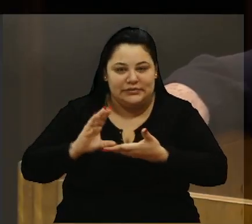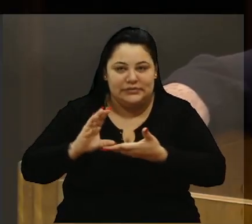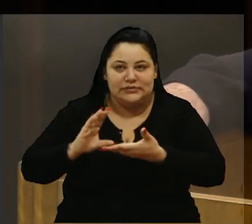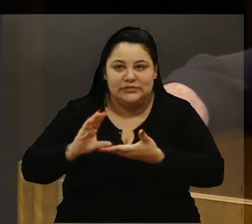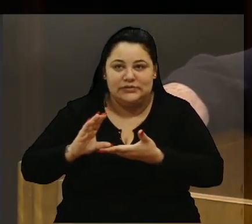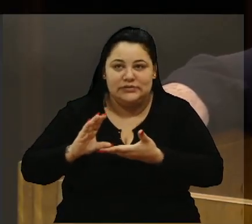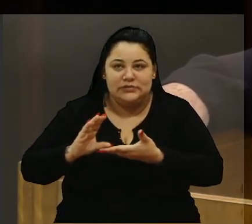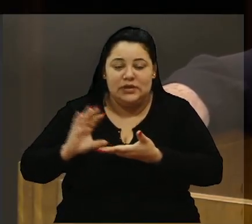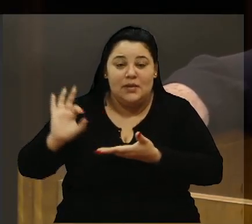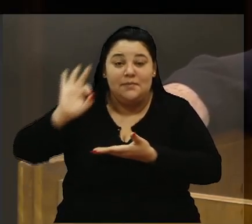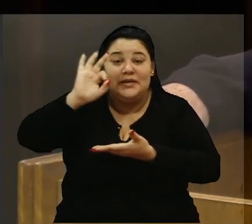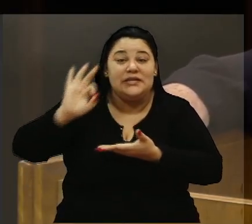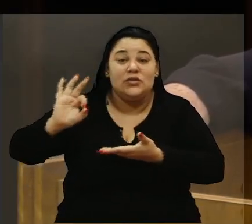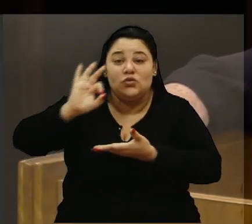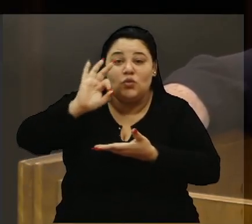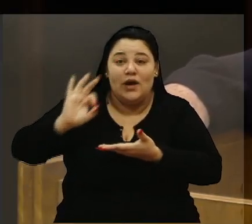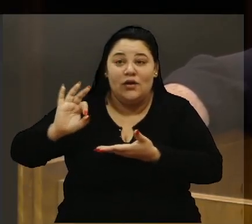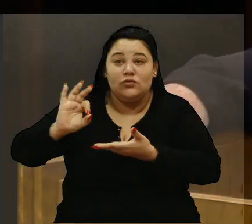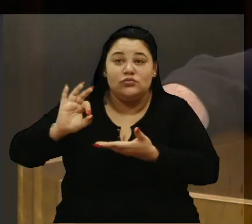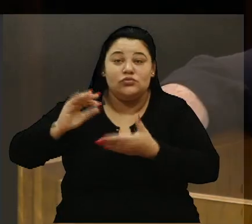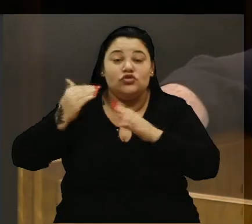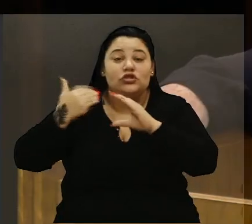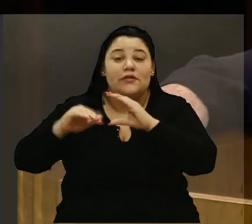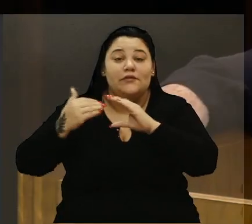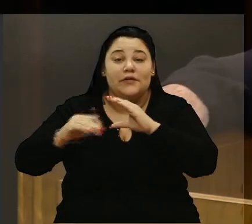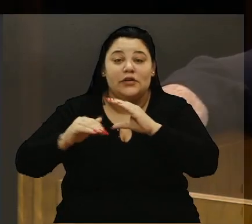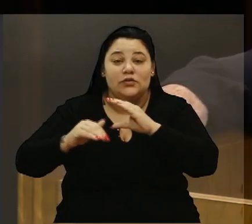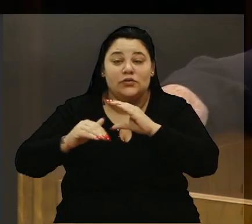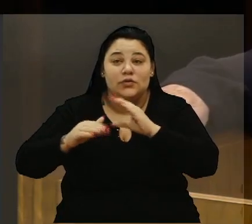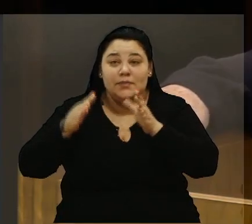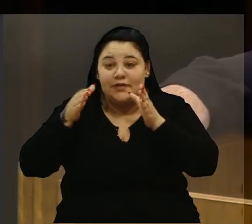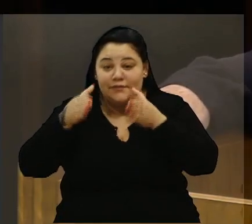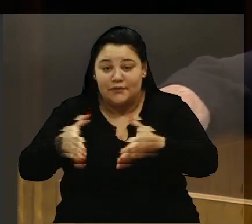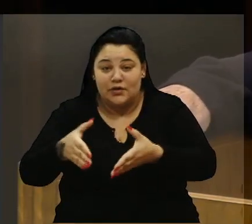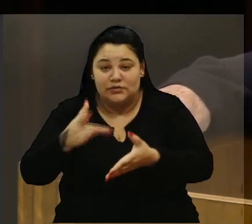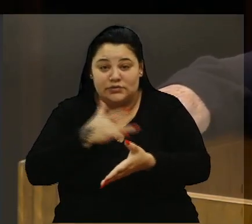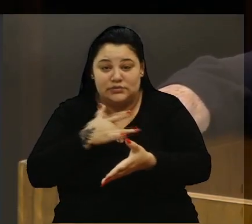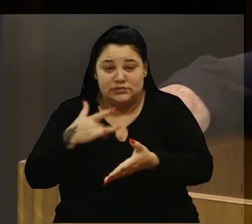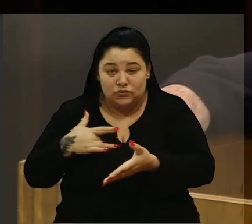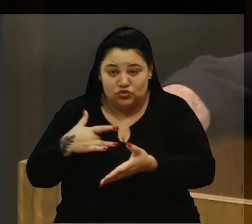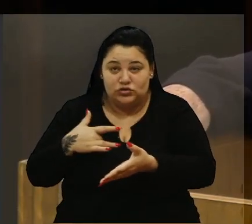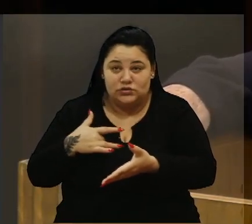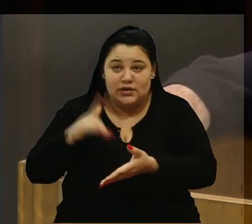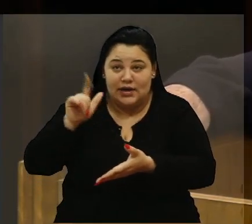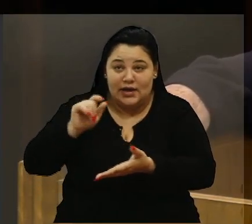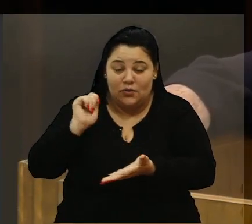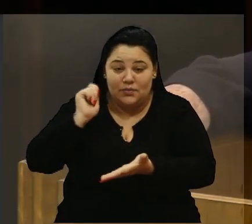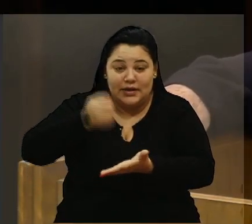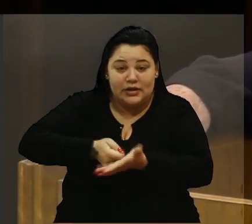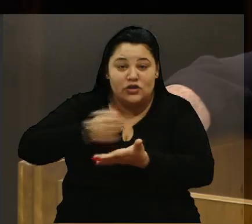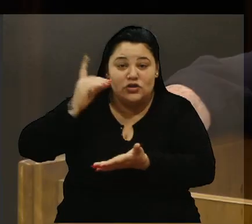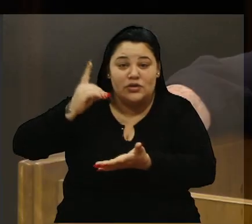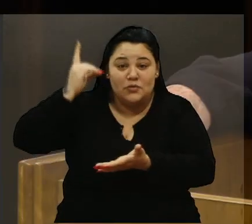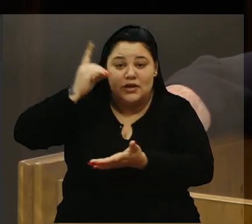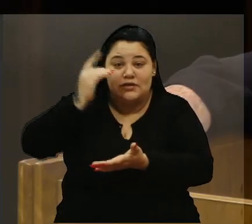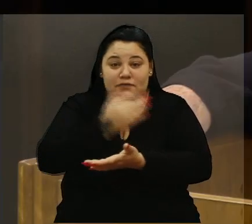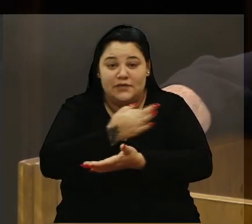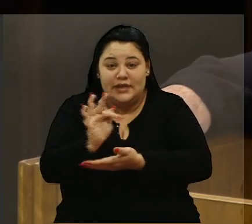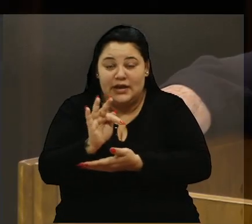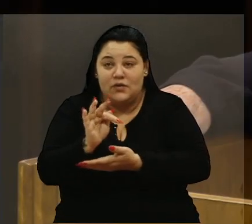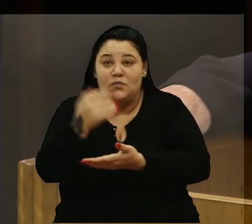O percentual que destinado especificamente para emendas, obrigatoriamente os deputados têm que